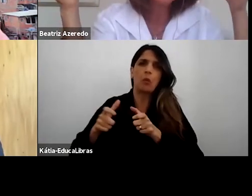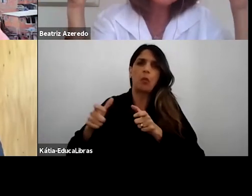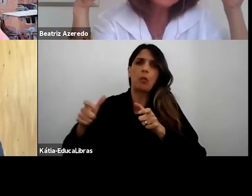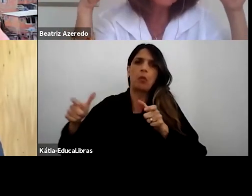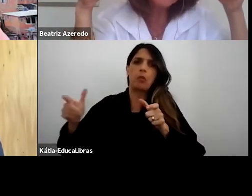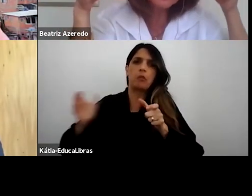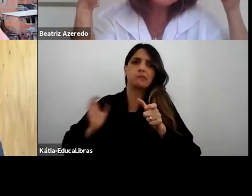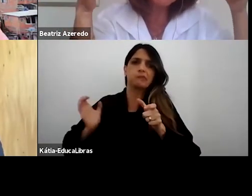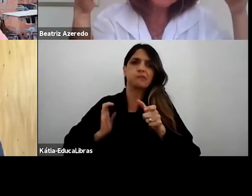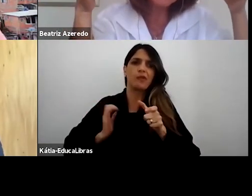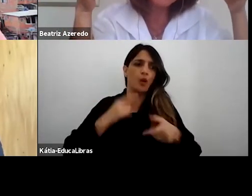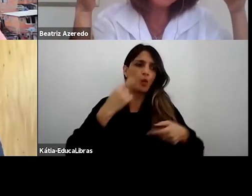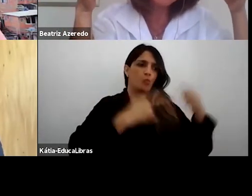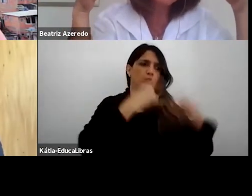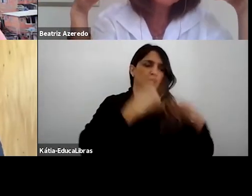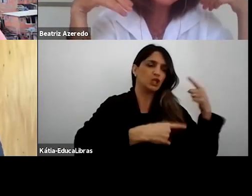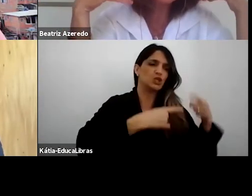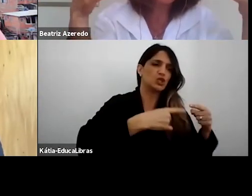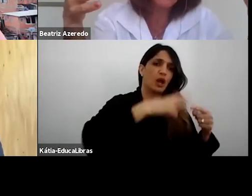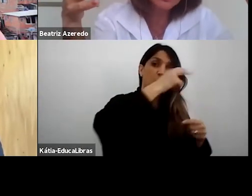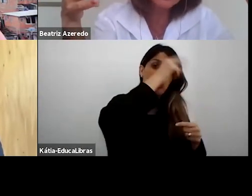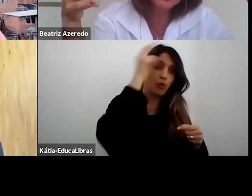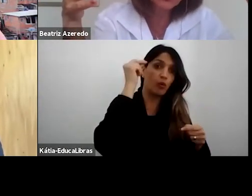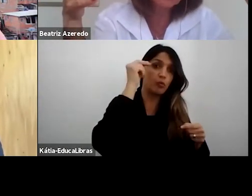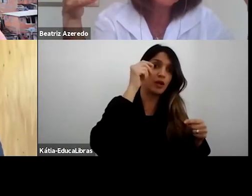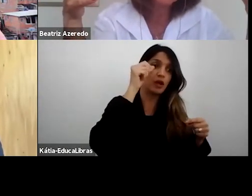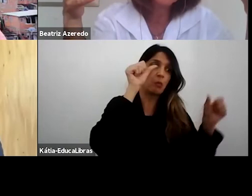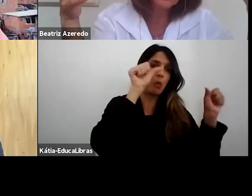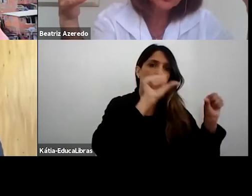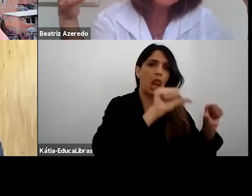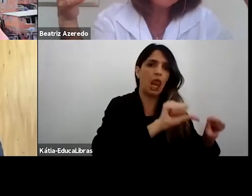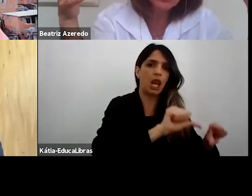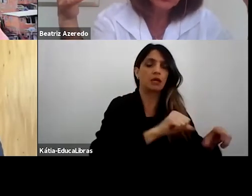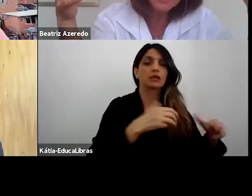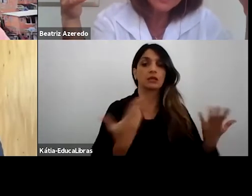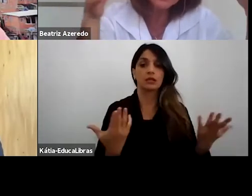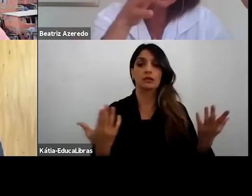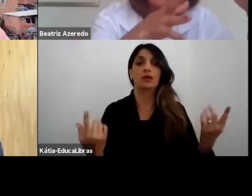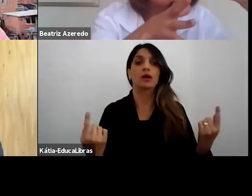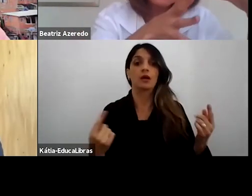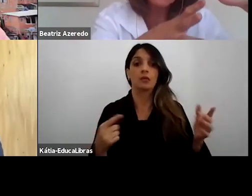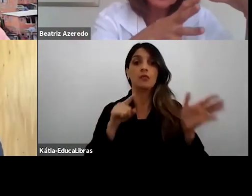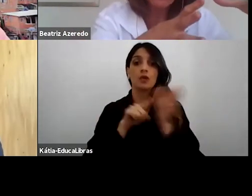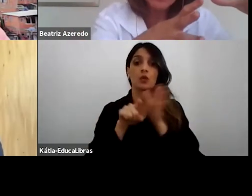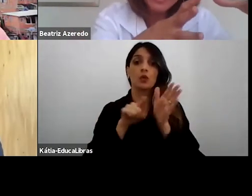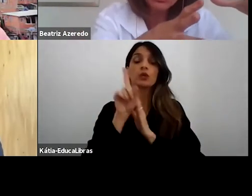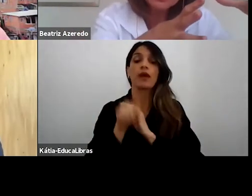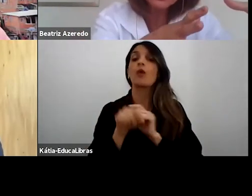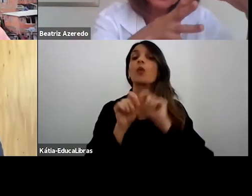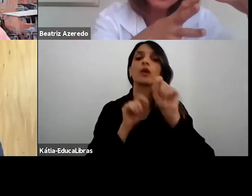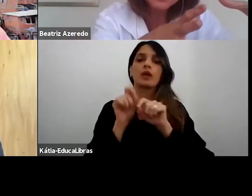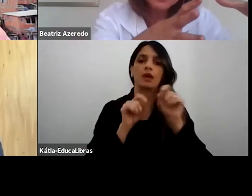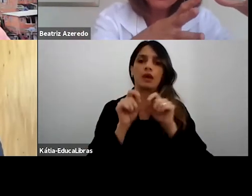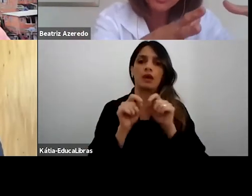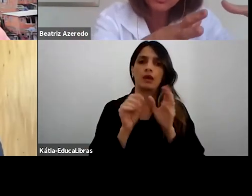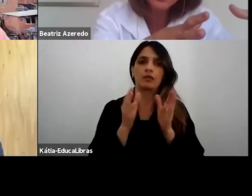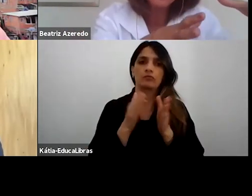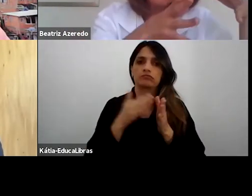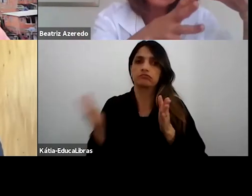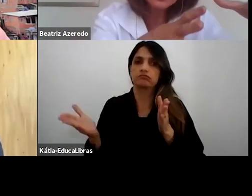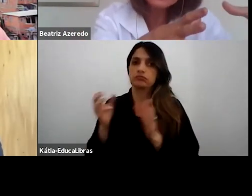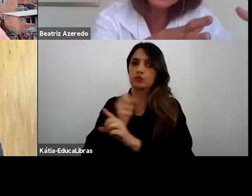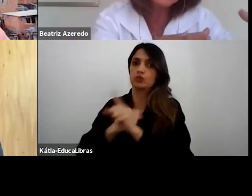pública. Quer dizer, então, acho que a pergunta recoloca isso no seu devido lugar. A gente está fazendo aqui um lado da sociedade